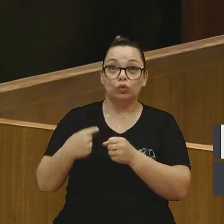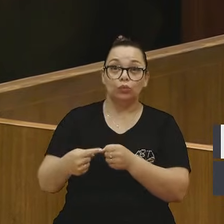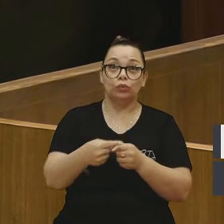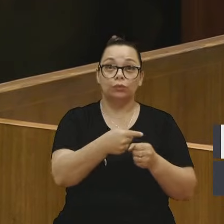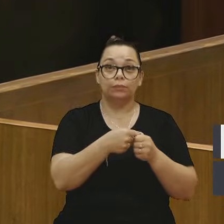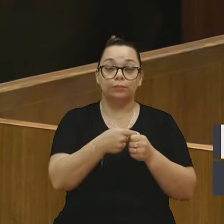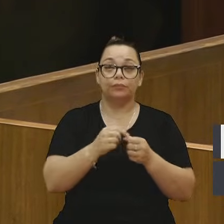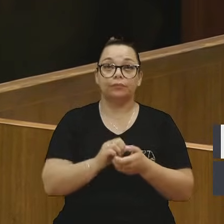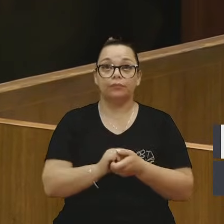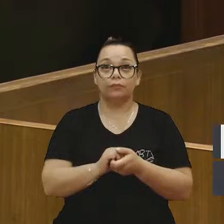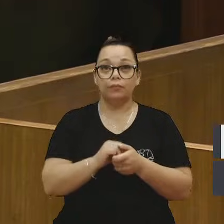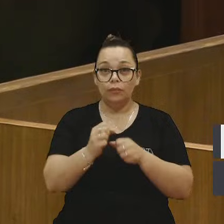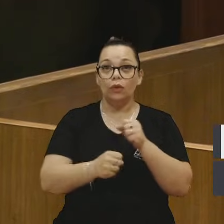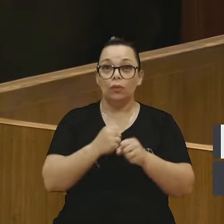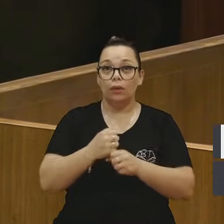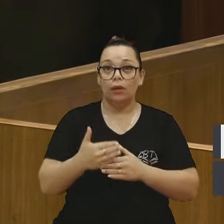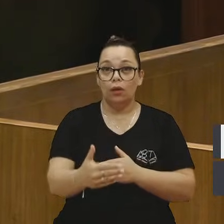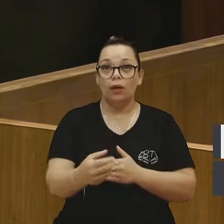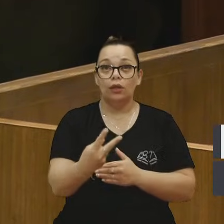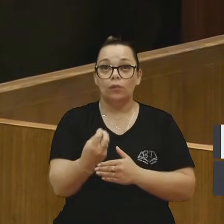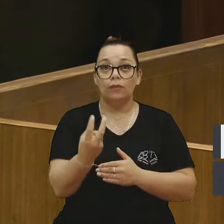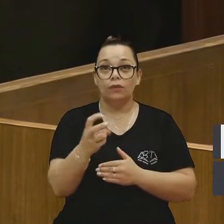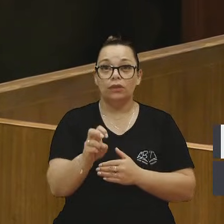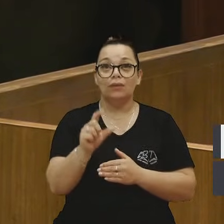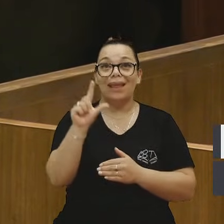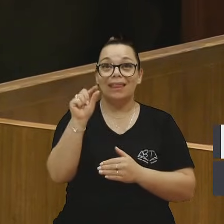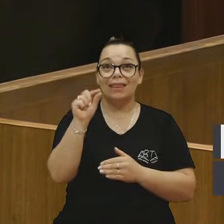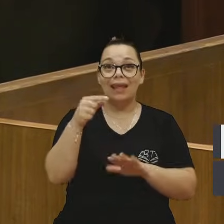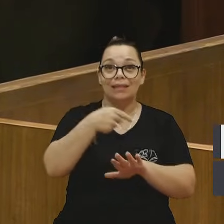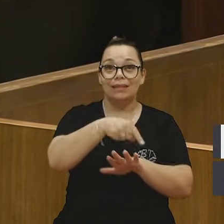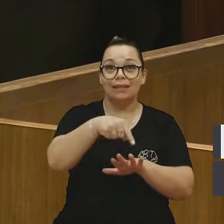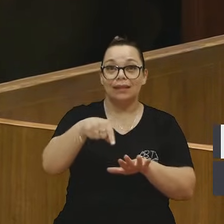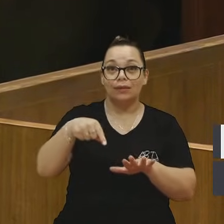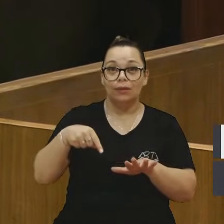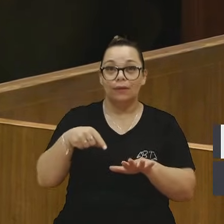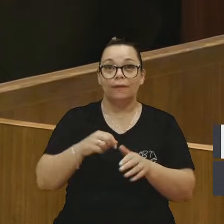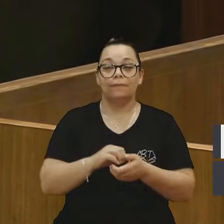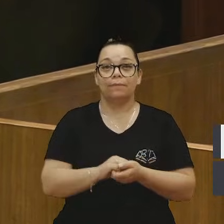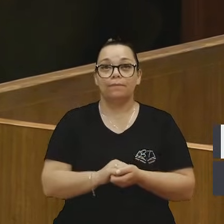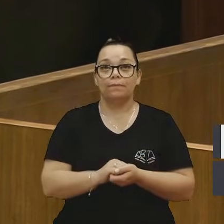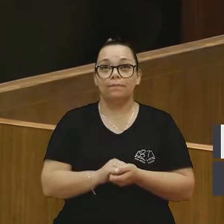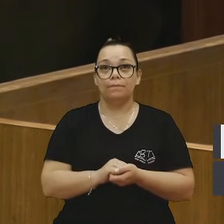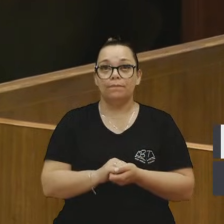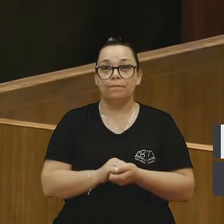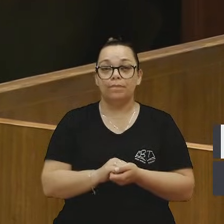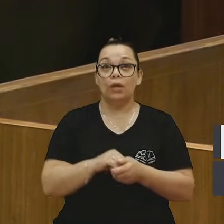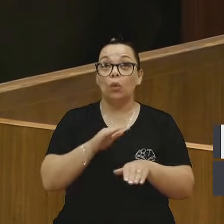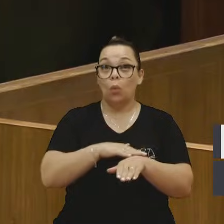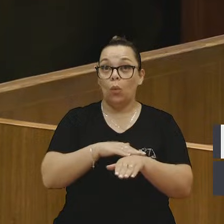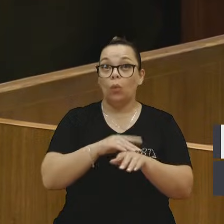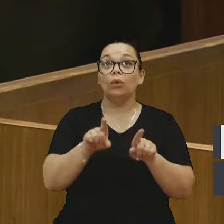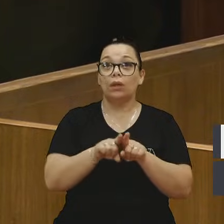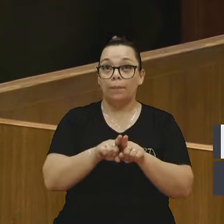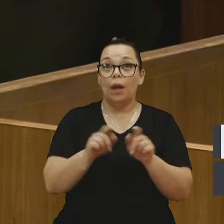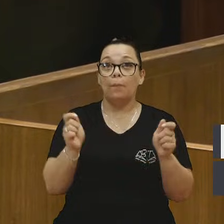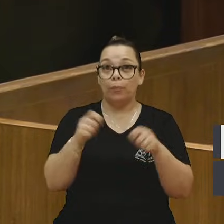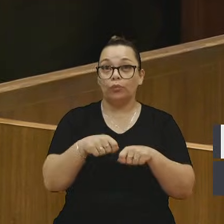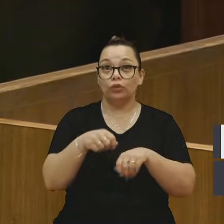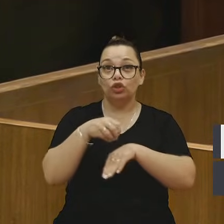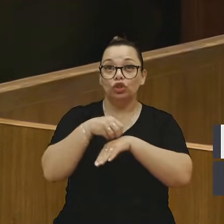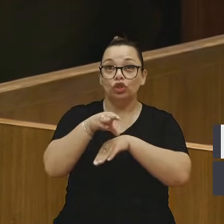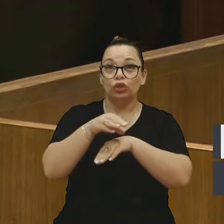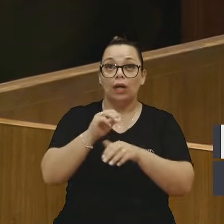Sul. Nesse ano, são 10 categorias. Este ano que também puderam ser indicados